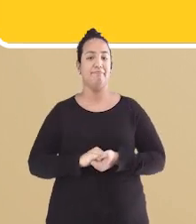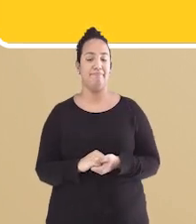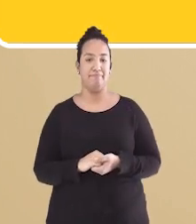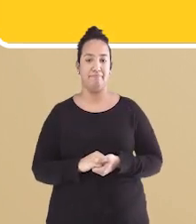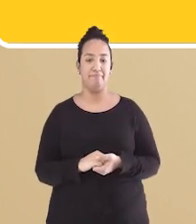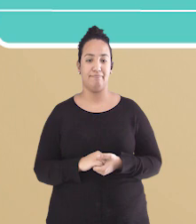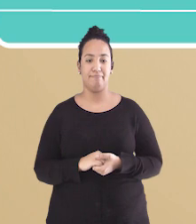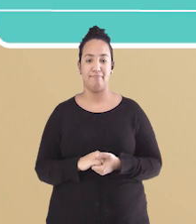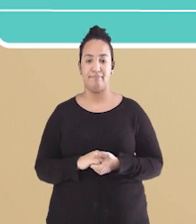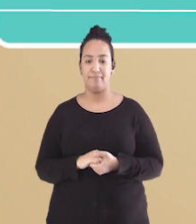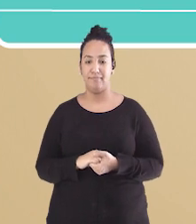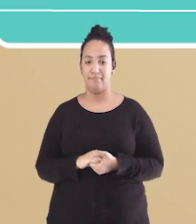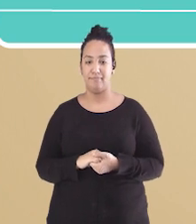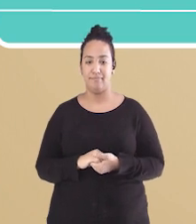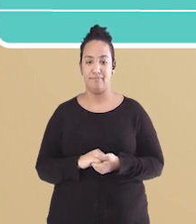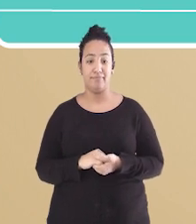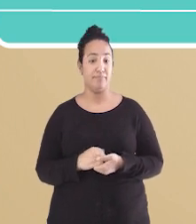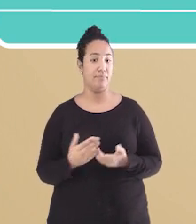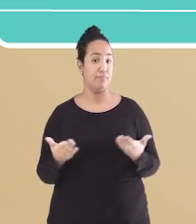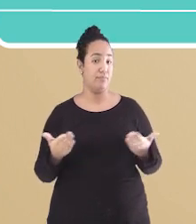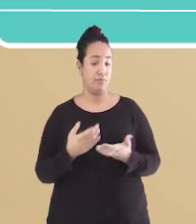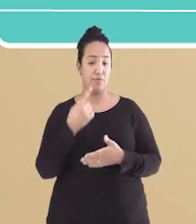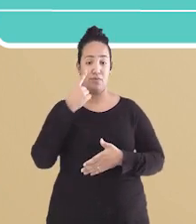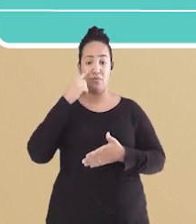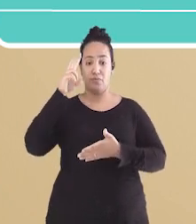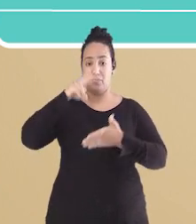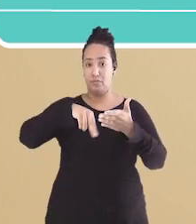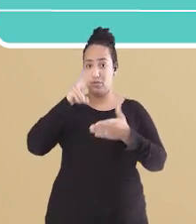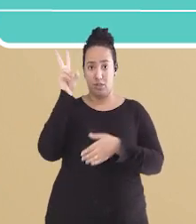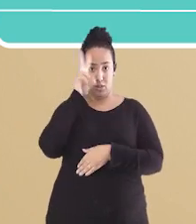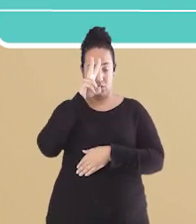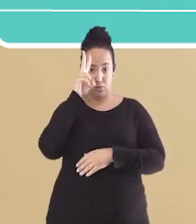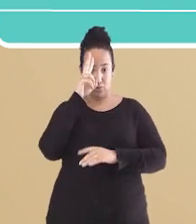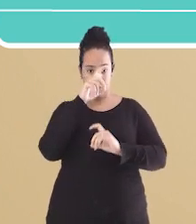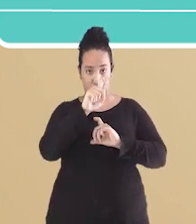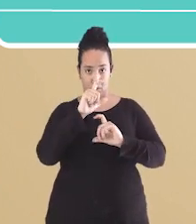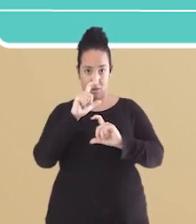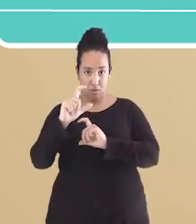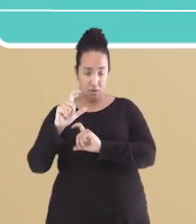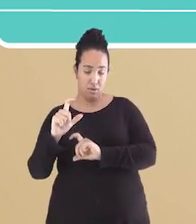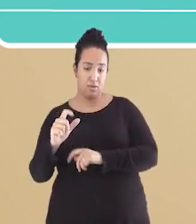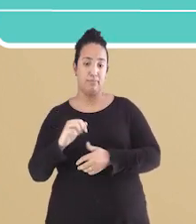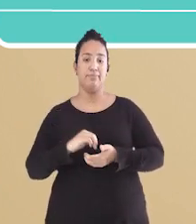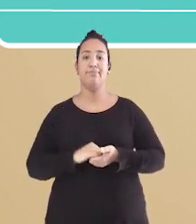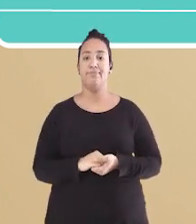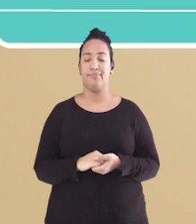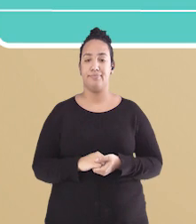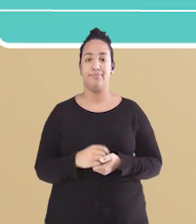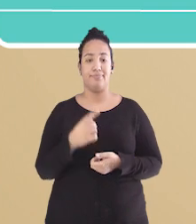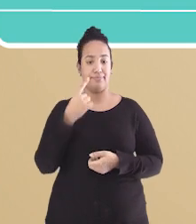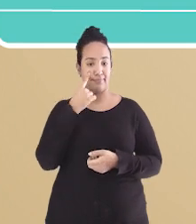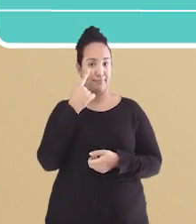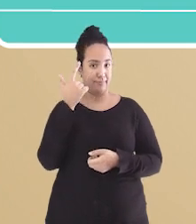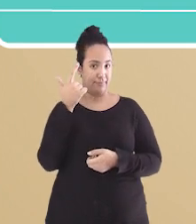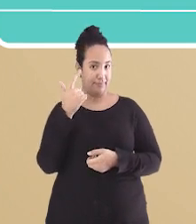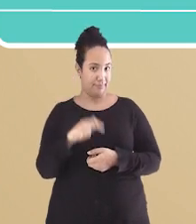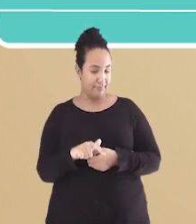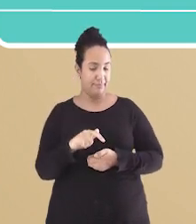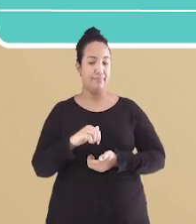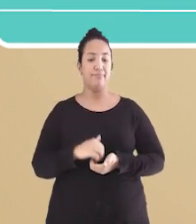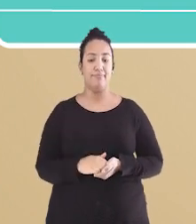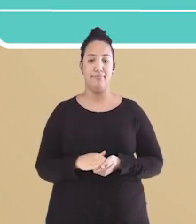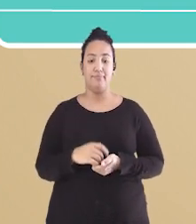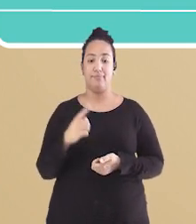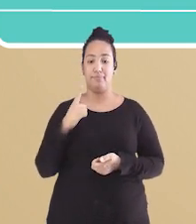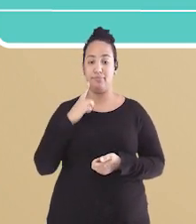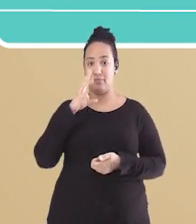onomatopeias. Vamos observar e ler essa história em quadrinhos agora. Veja novamente